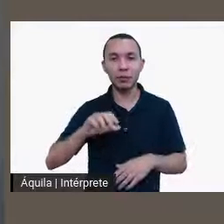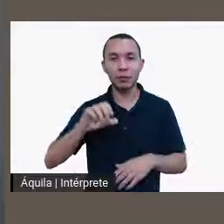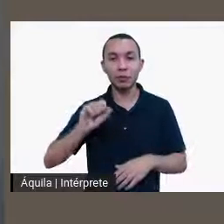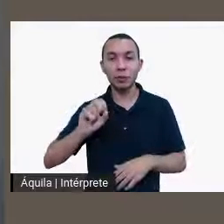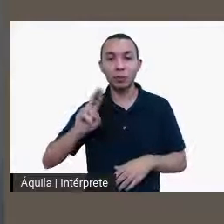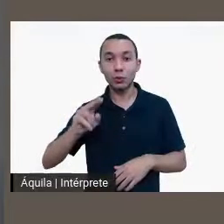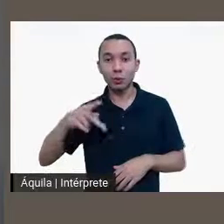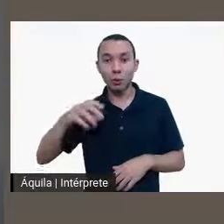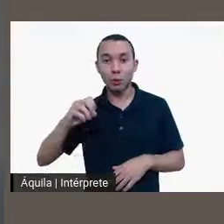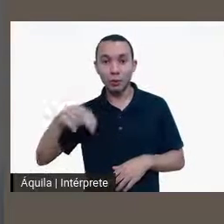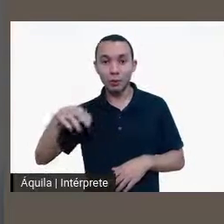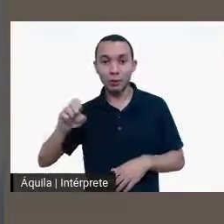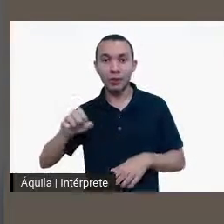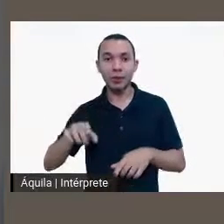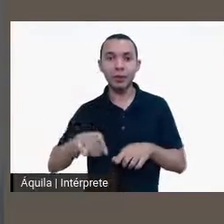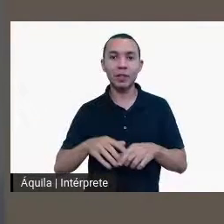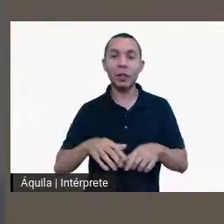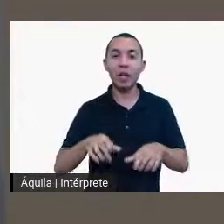3, em